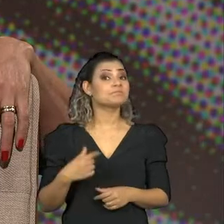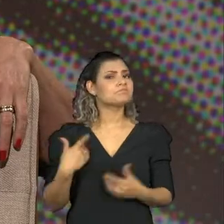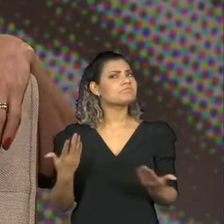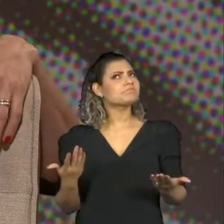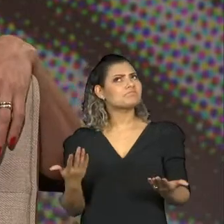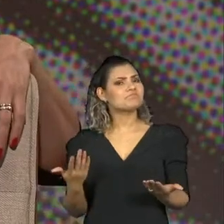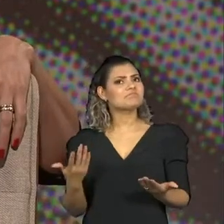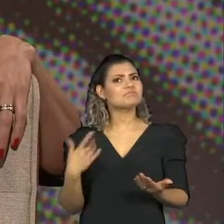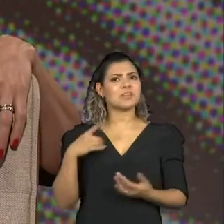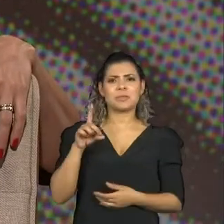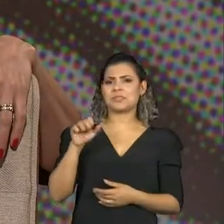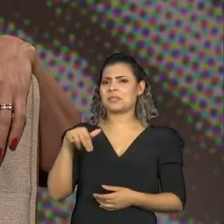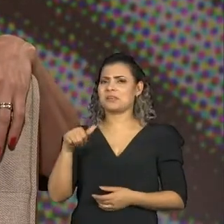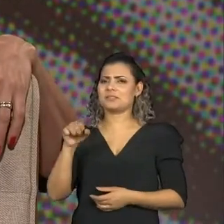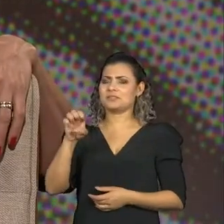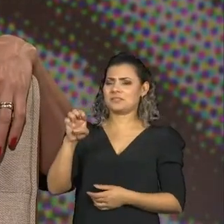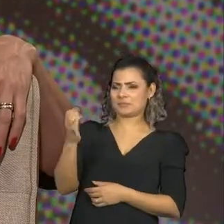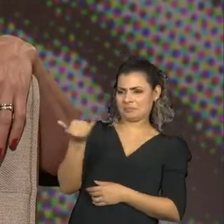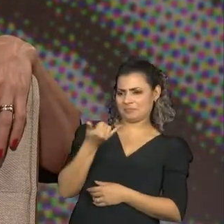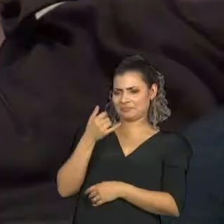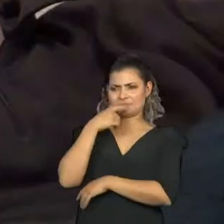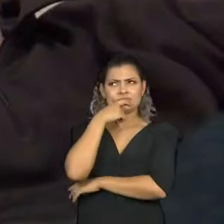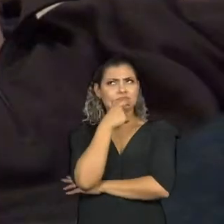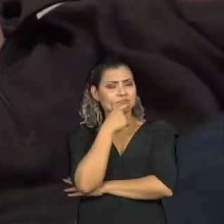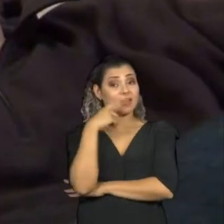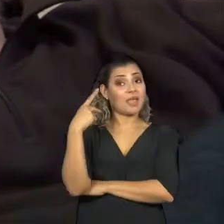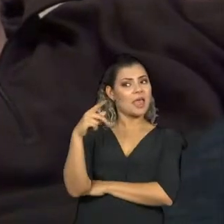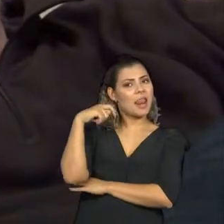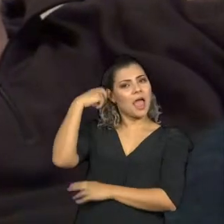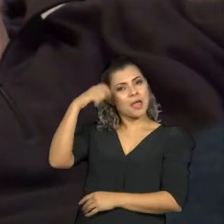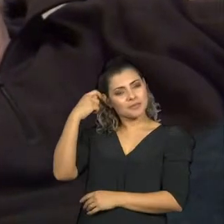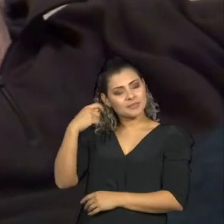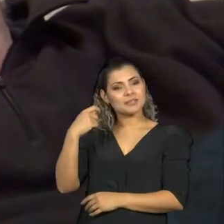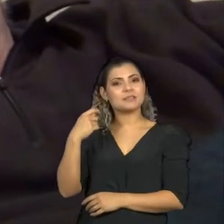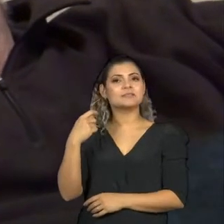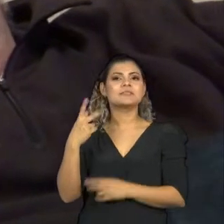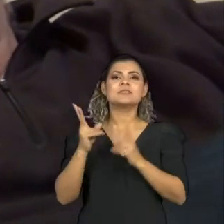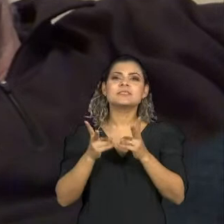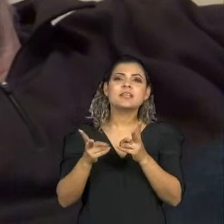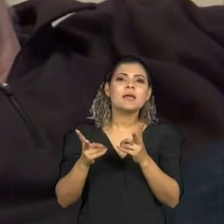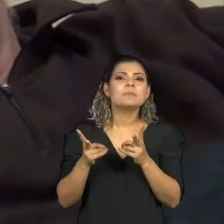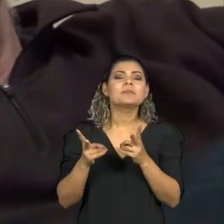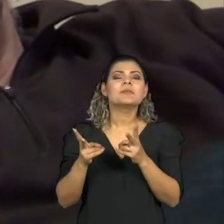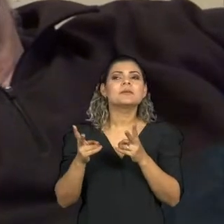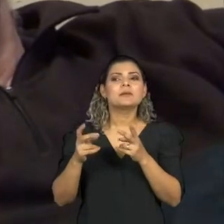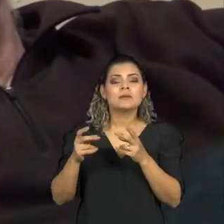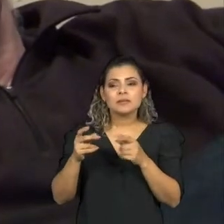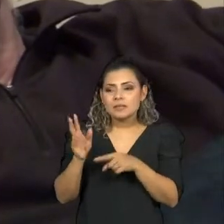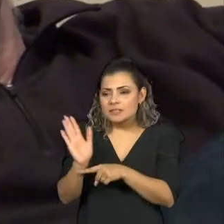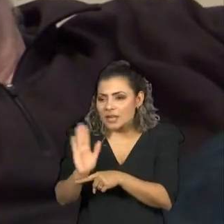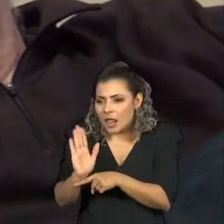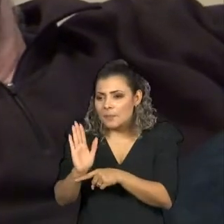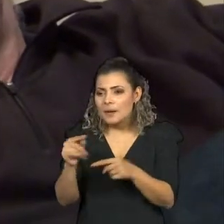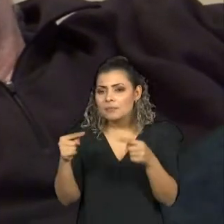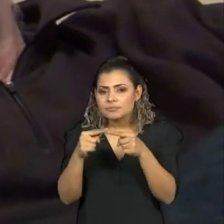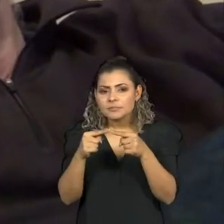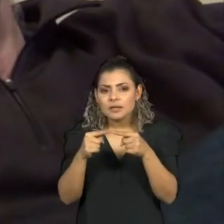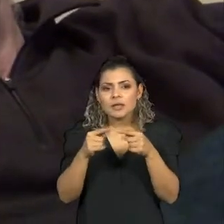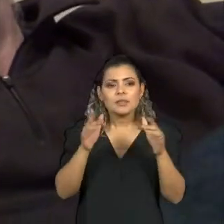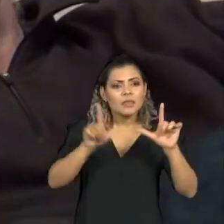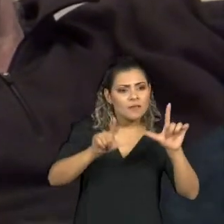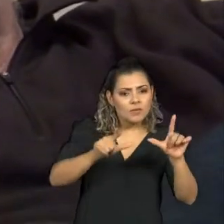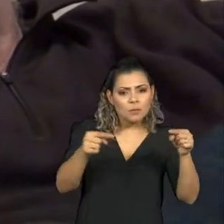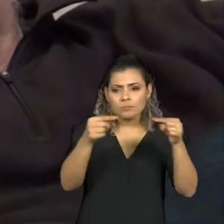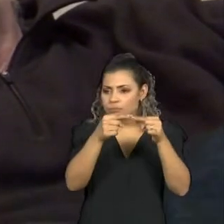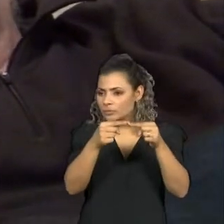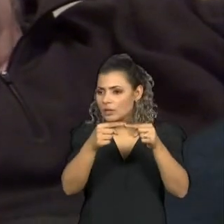eu podia falar sobre a Denise é que ela é uma atriz que ocupa o cinema, a televisão e o teatro